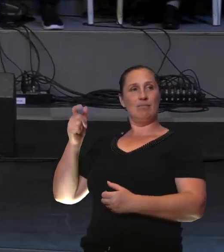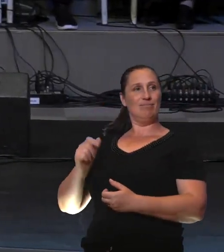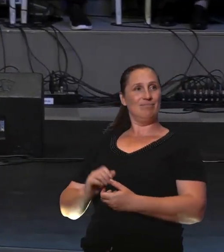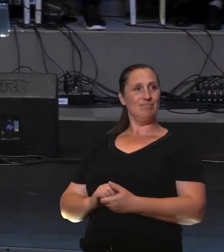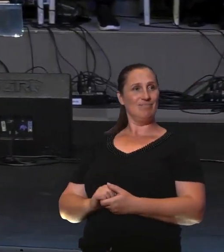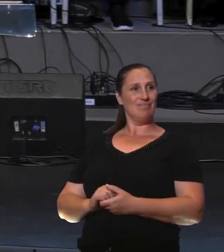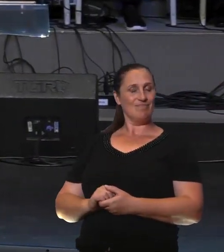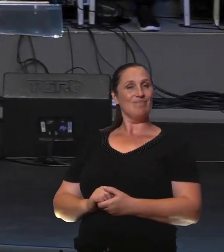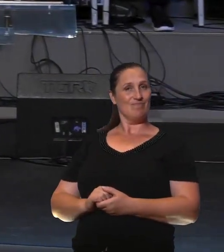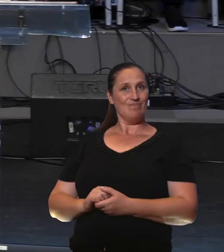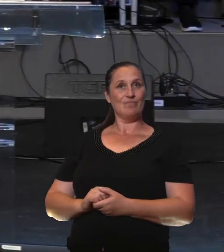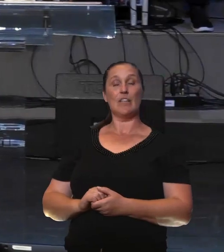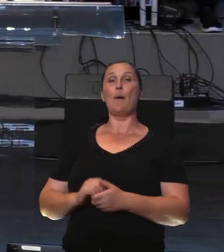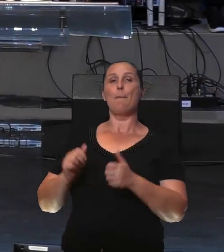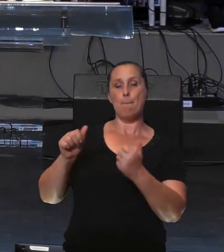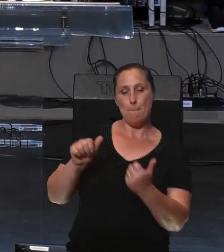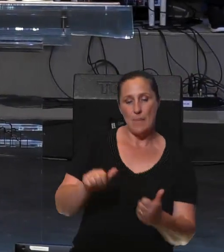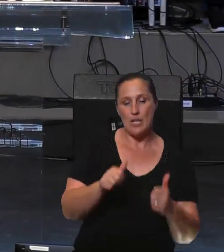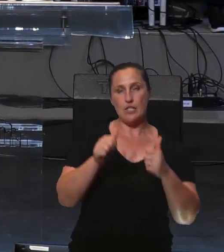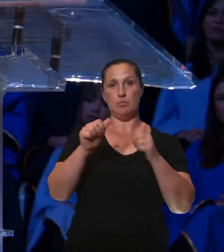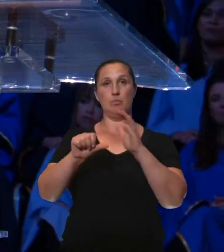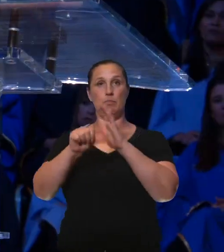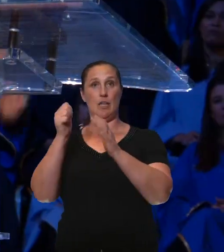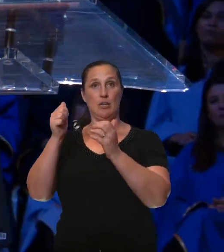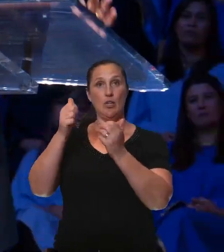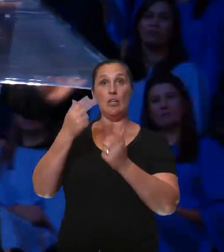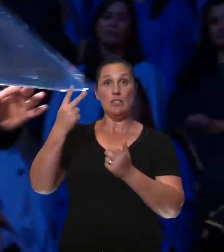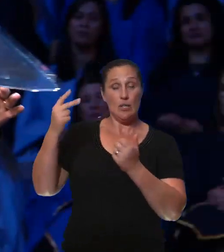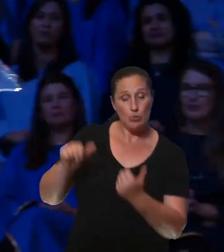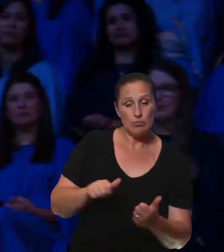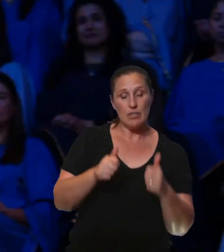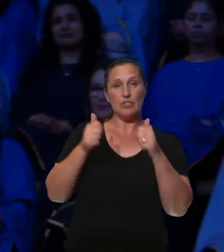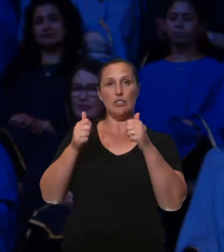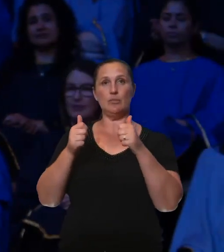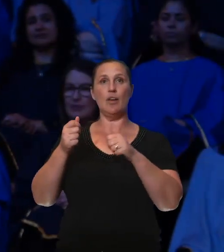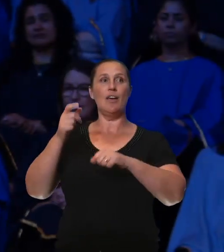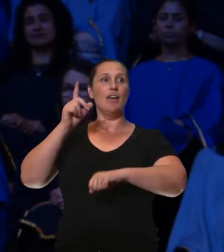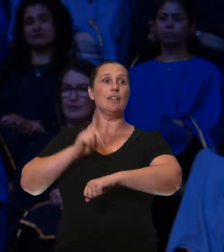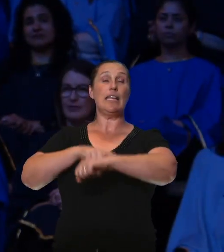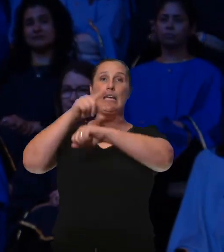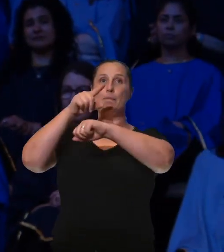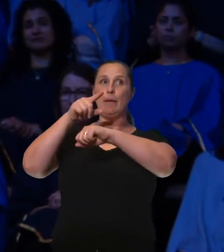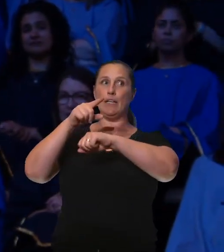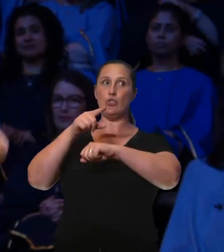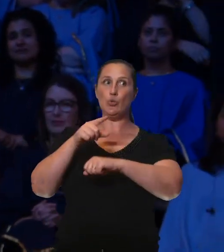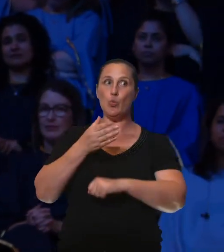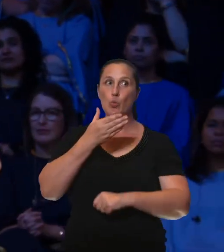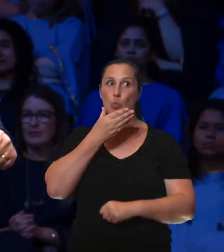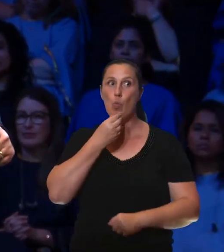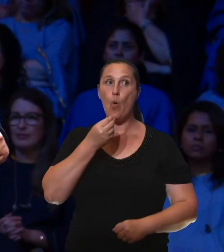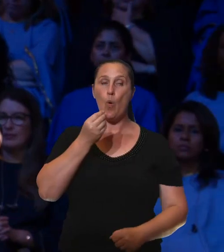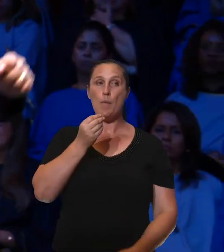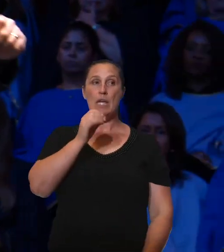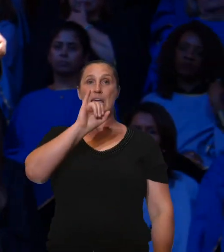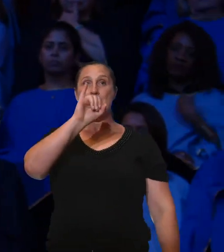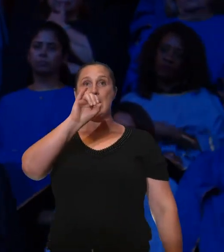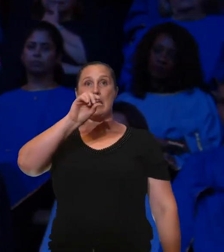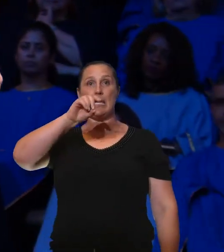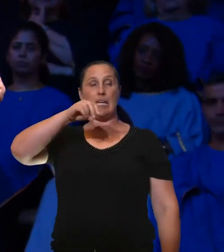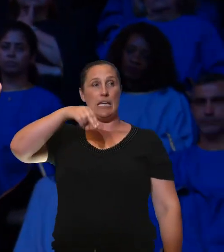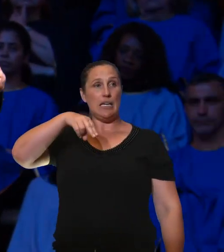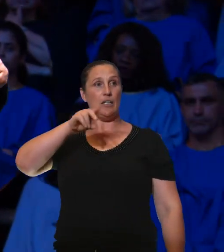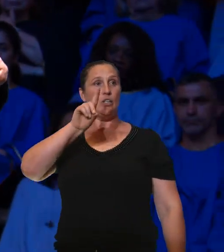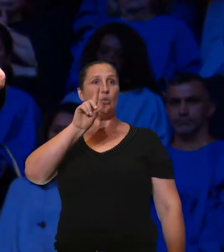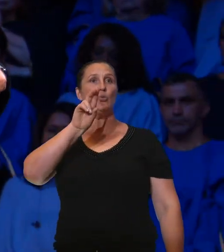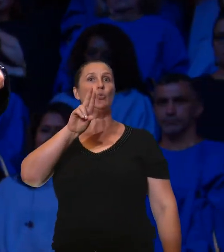aí, primeiro batismo, segundo batismo, quando de repente um extremista hindu em uma moto parou,